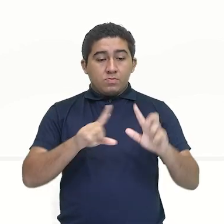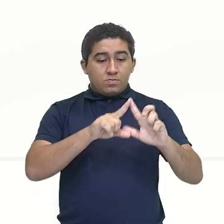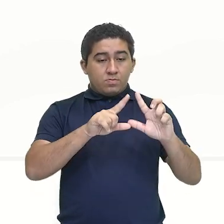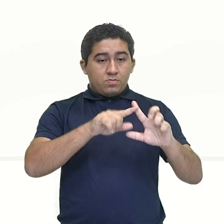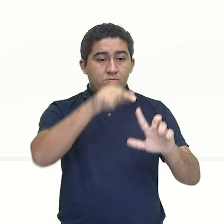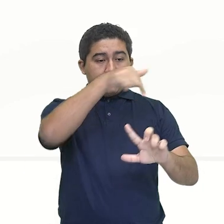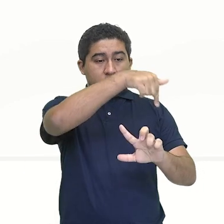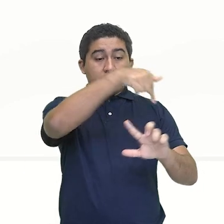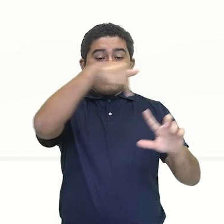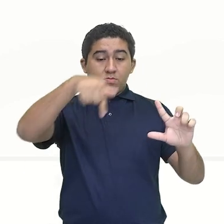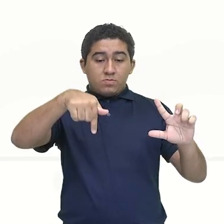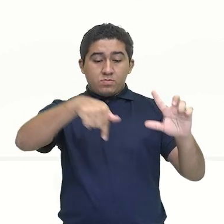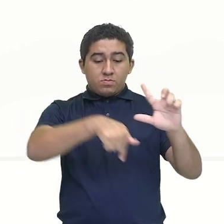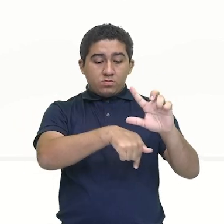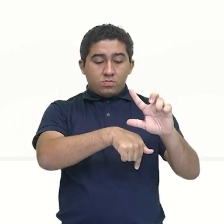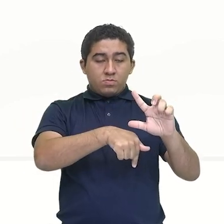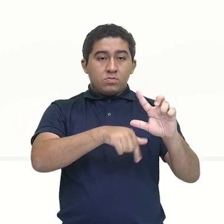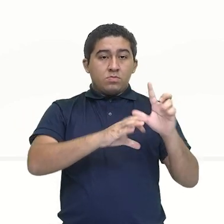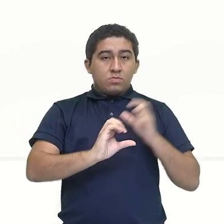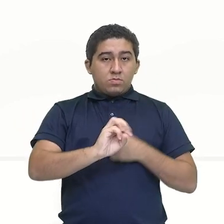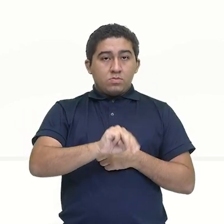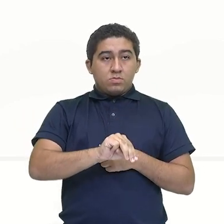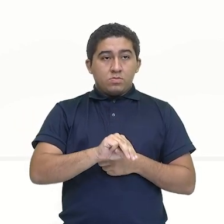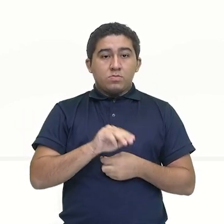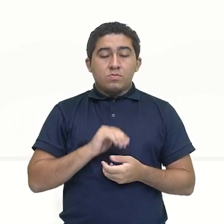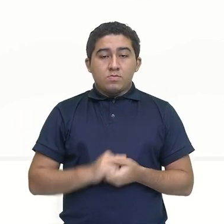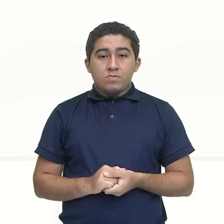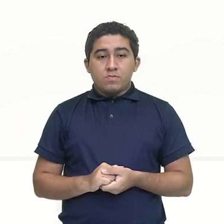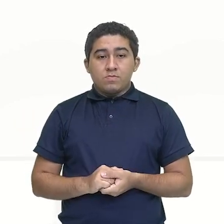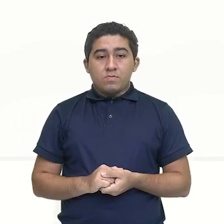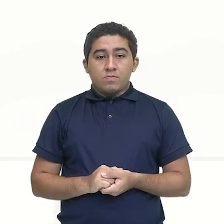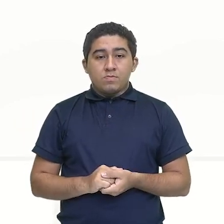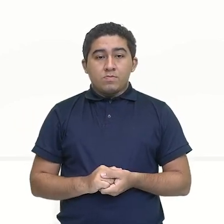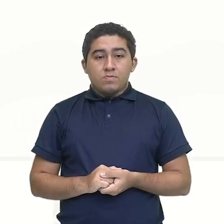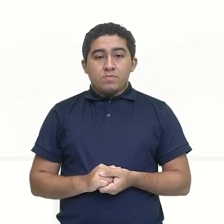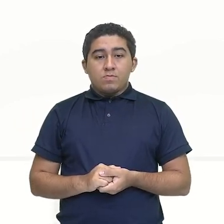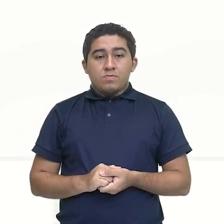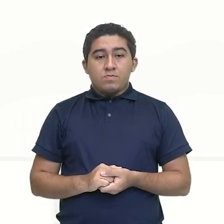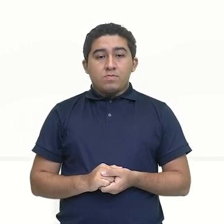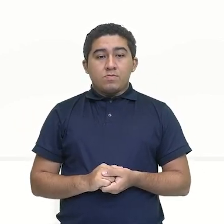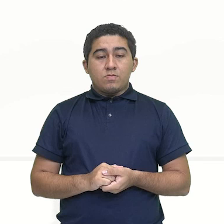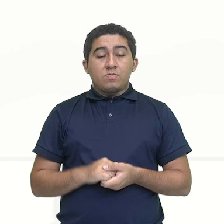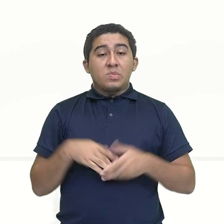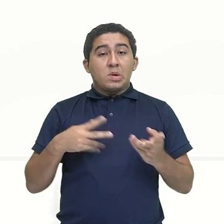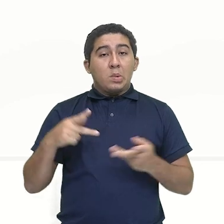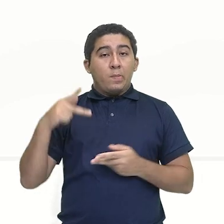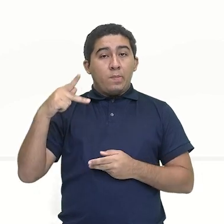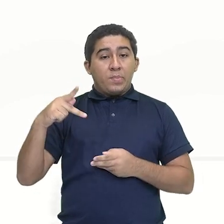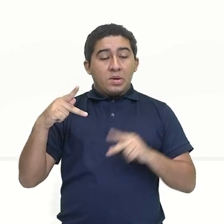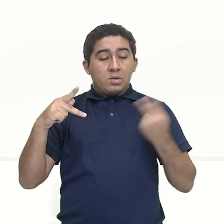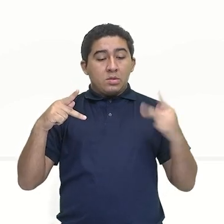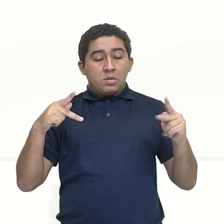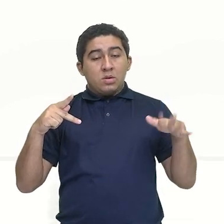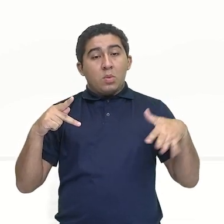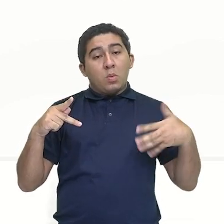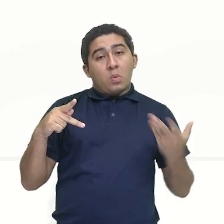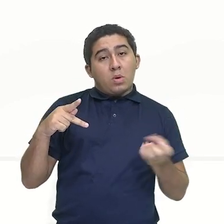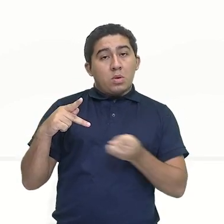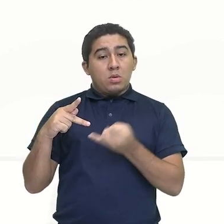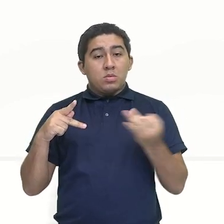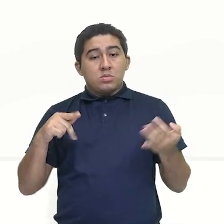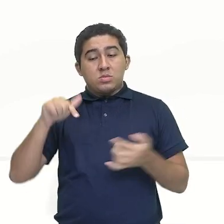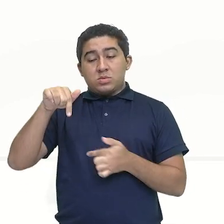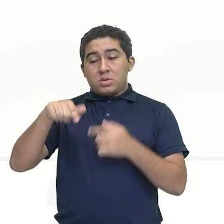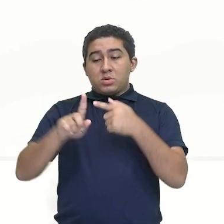medem 7 centímetros, tá bom? Então, o perímetro desse triângulo equilátero vai ser a soma